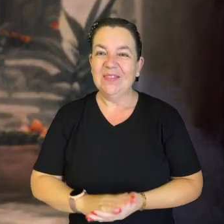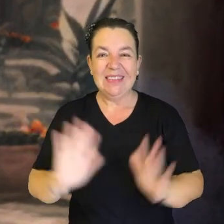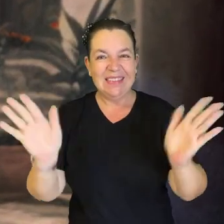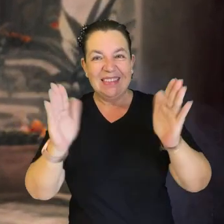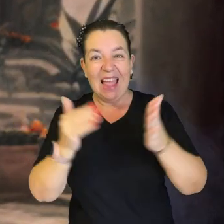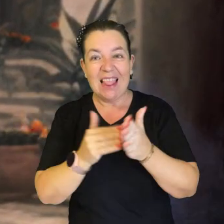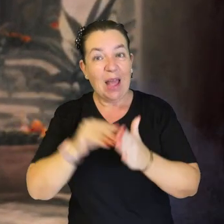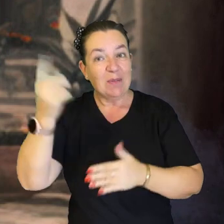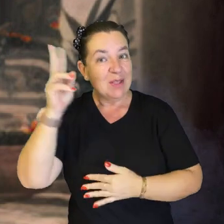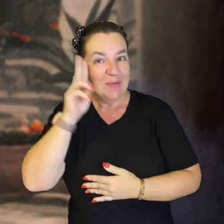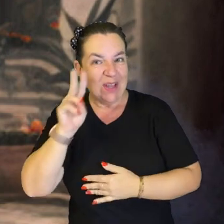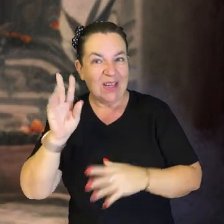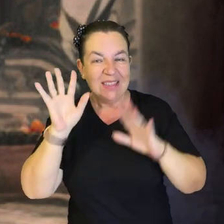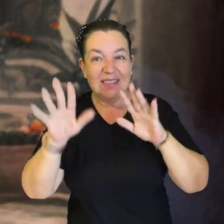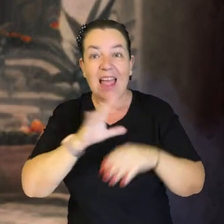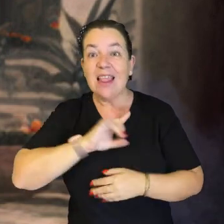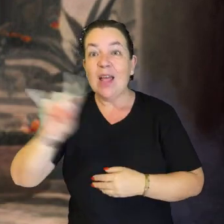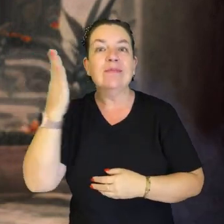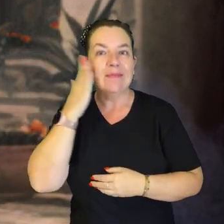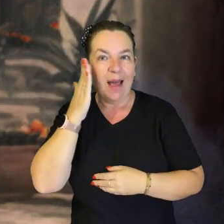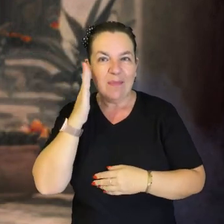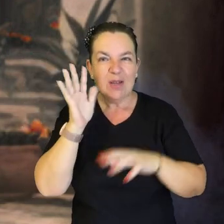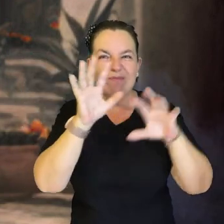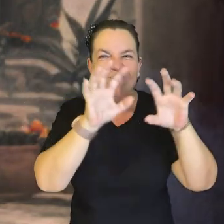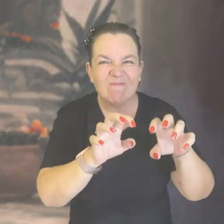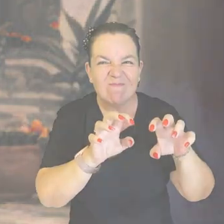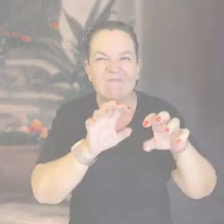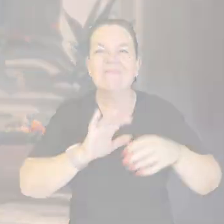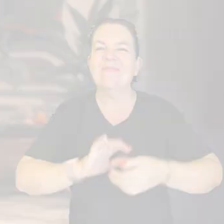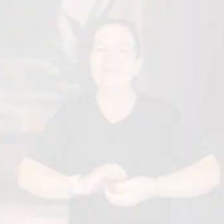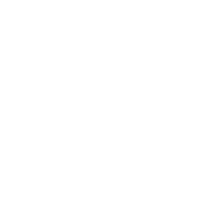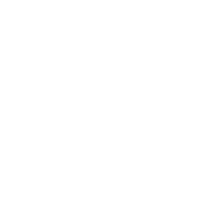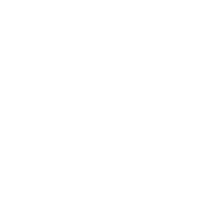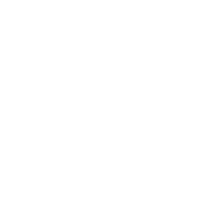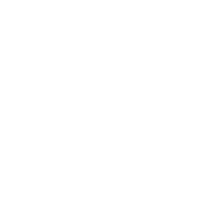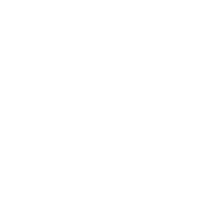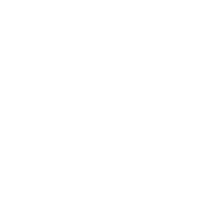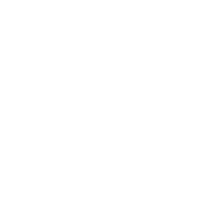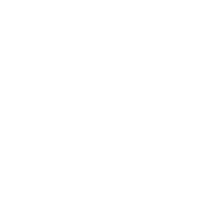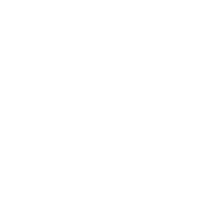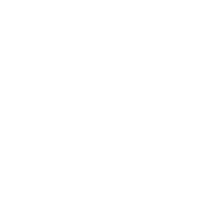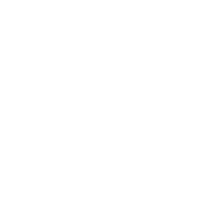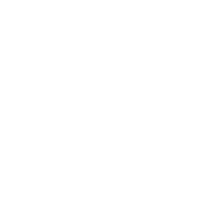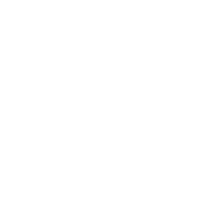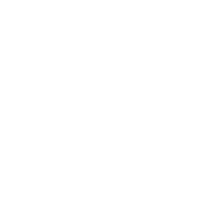Calcutá. Te vejo na próxima história. Deus vult!